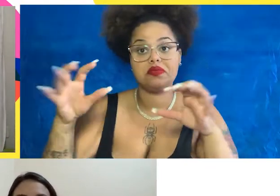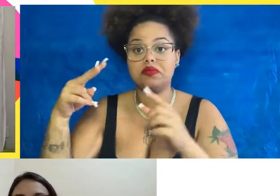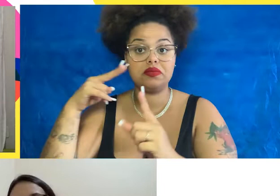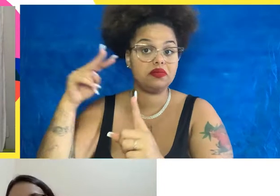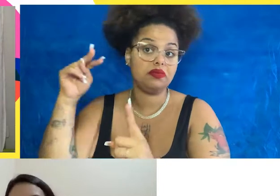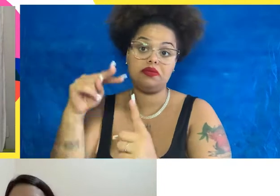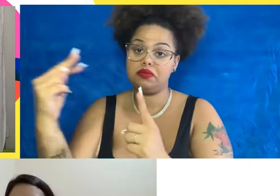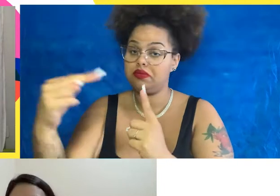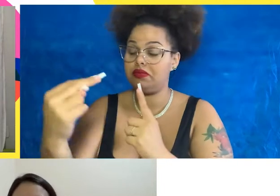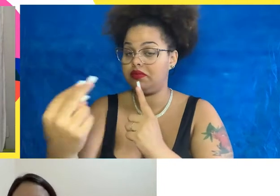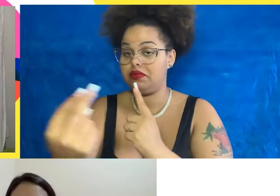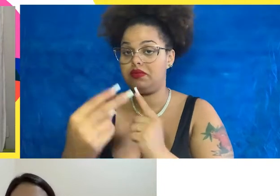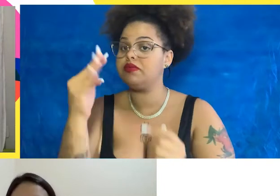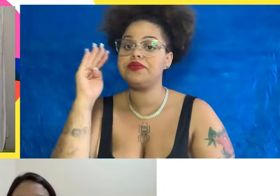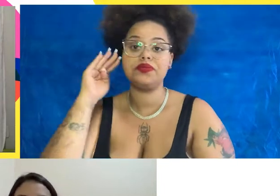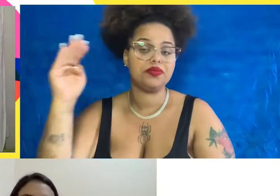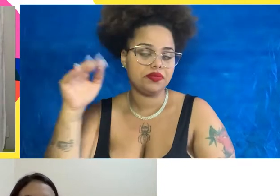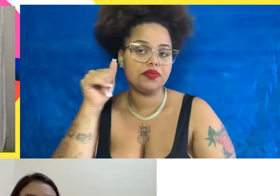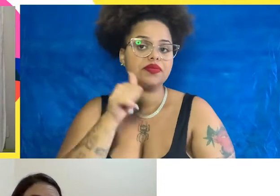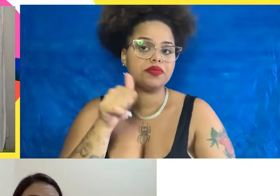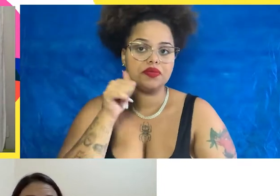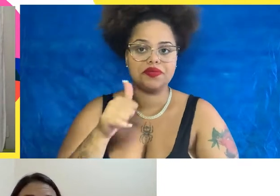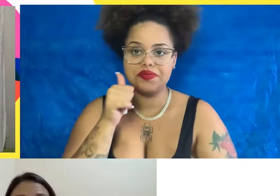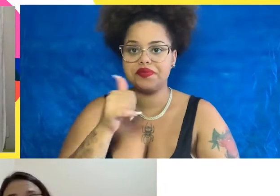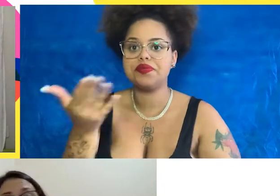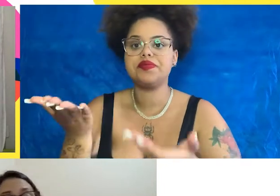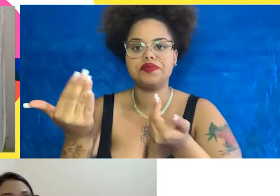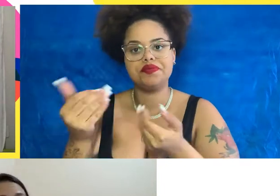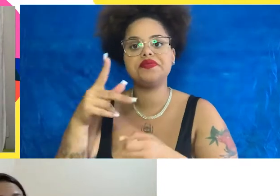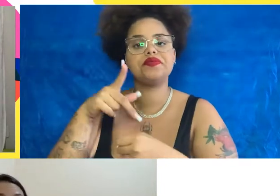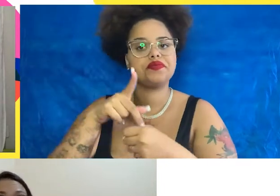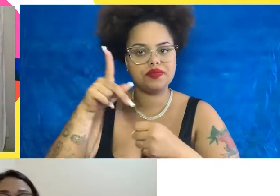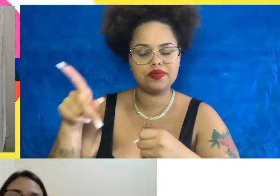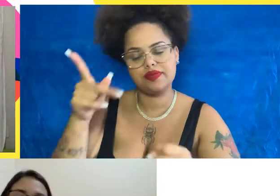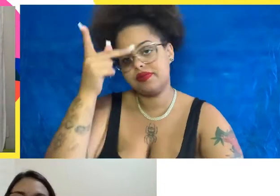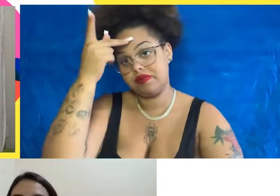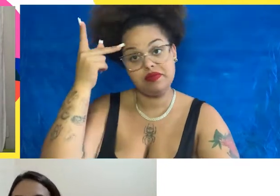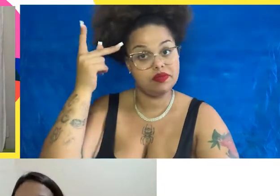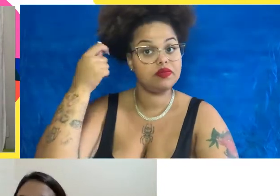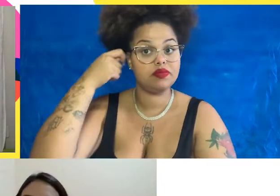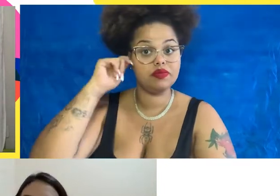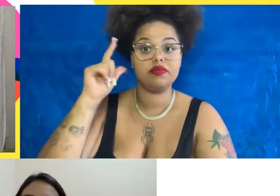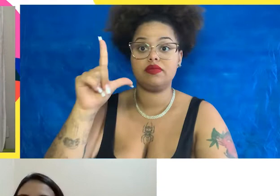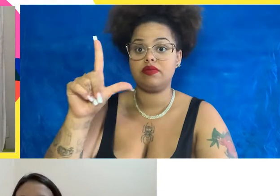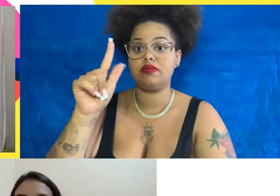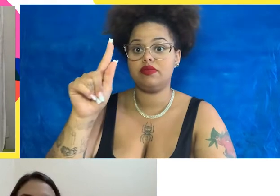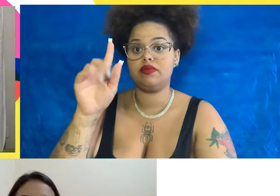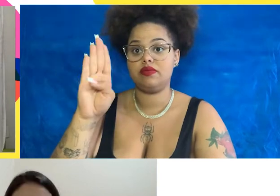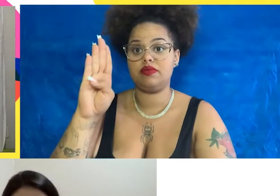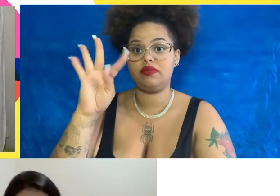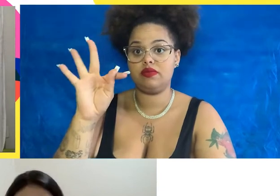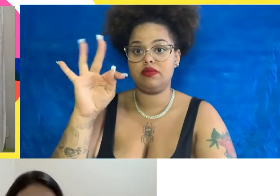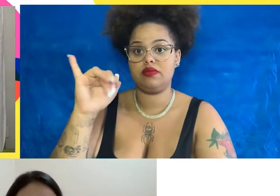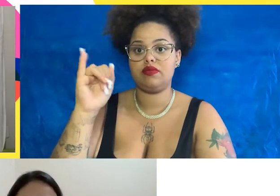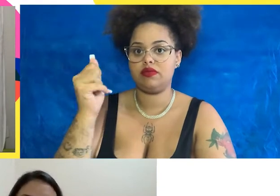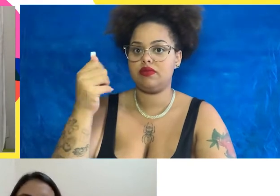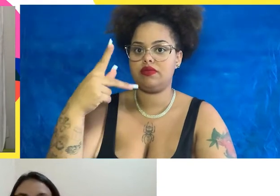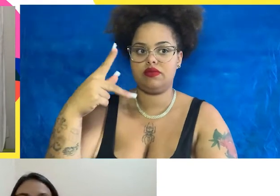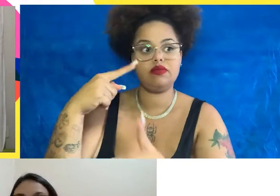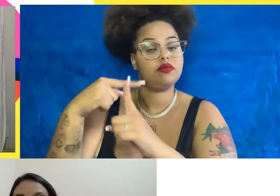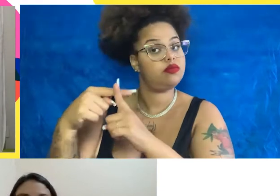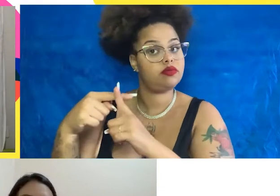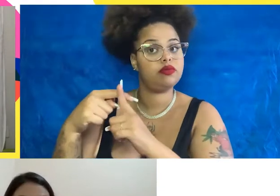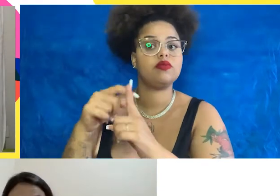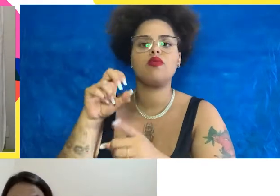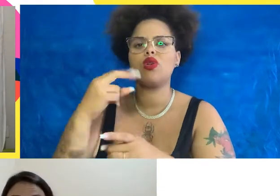perspectivas, principalmente de mulheres, de jovens da periferia, de pessoas negras, LGBTQIAP+,